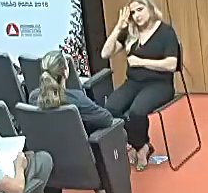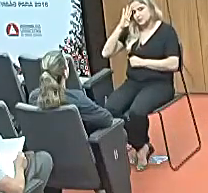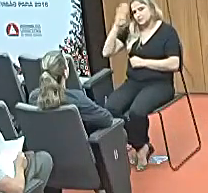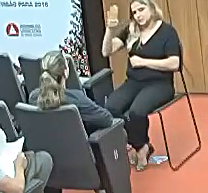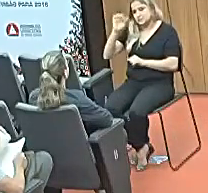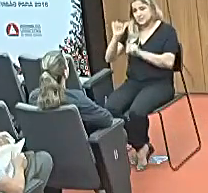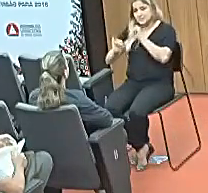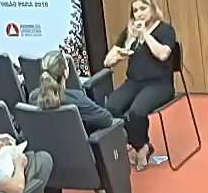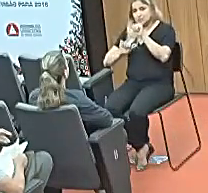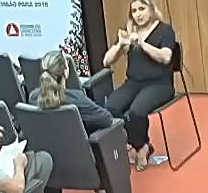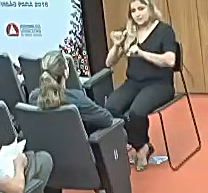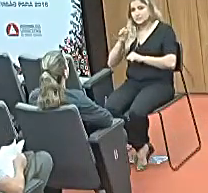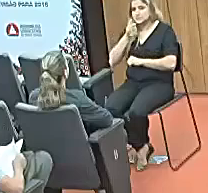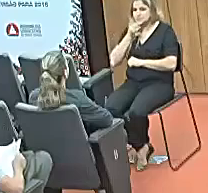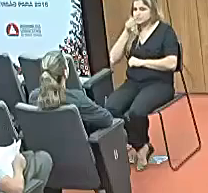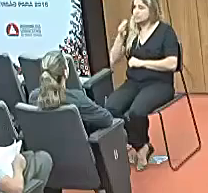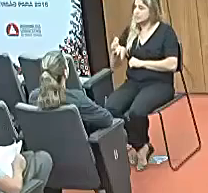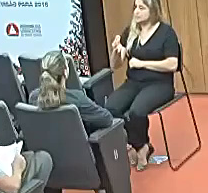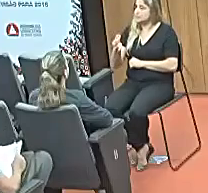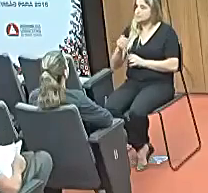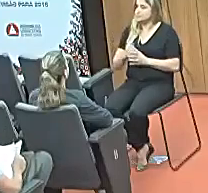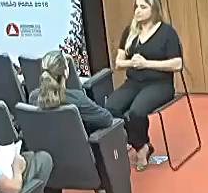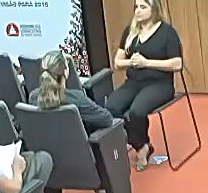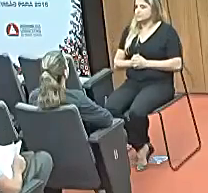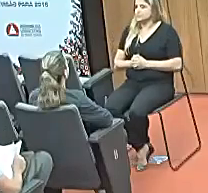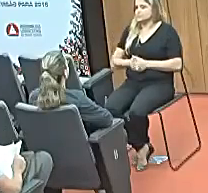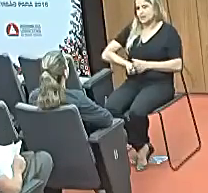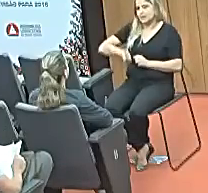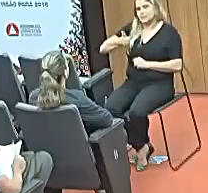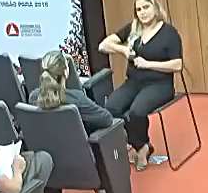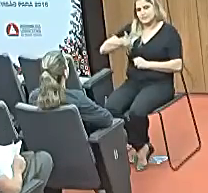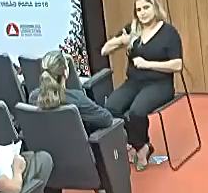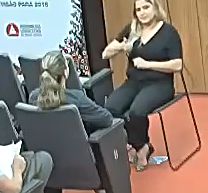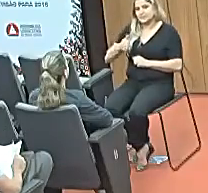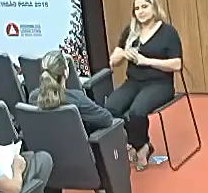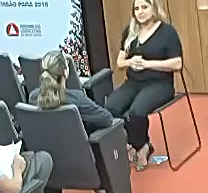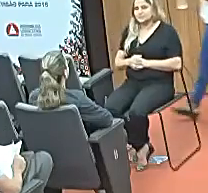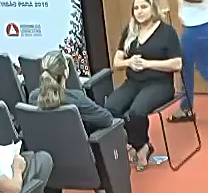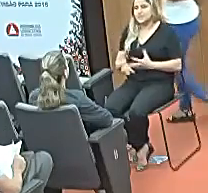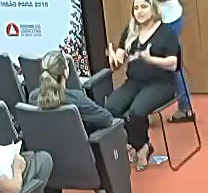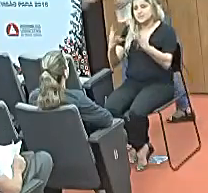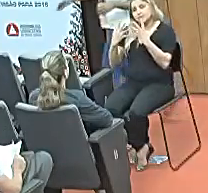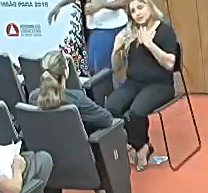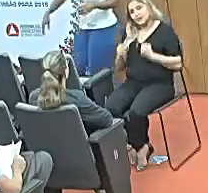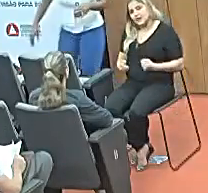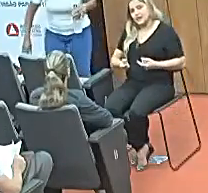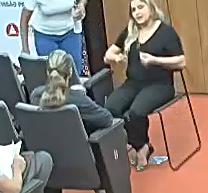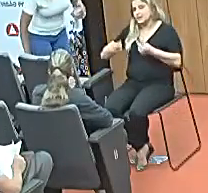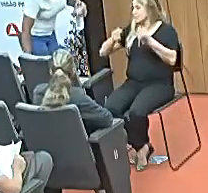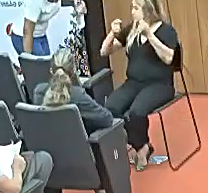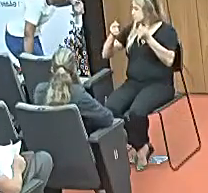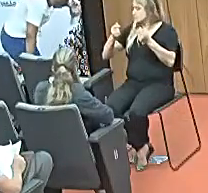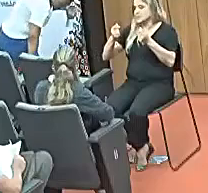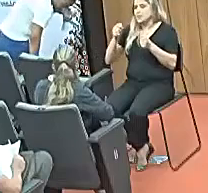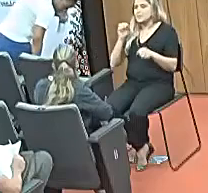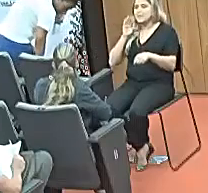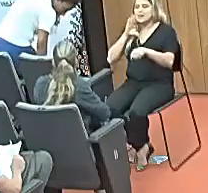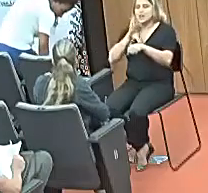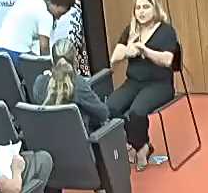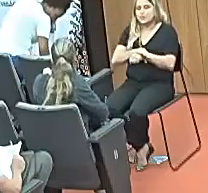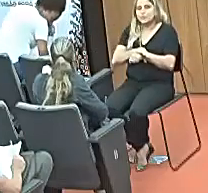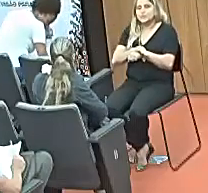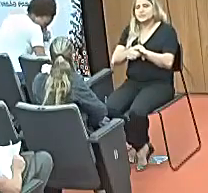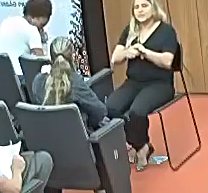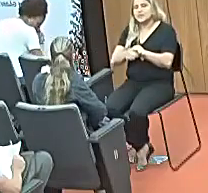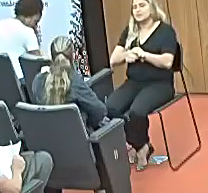foram e aqui faço meu destaque a cada uma delas a primeira é assegurar recursos para manutenção ea renovação do